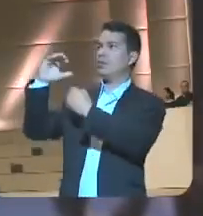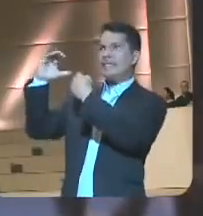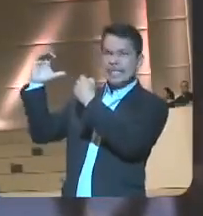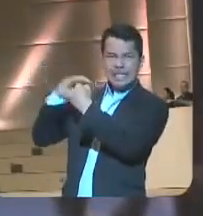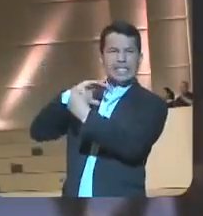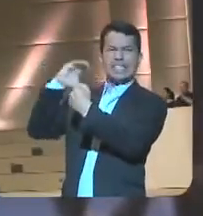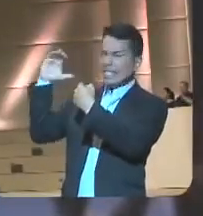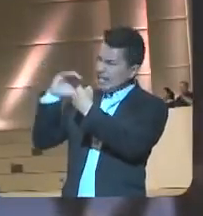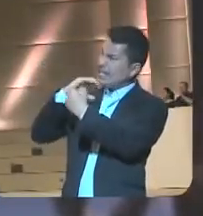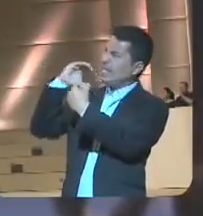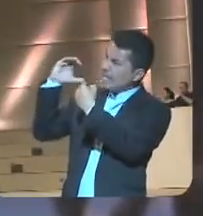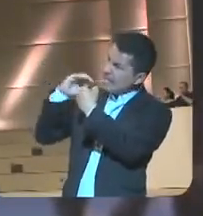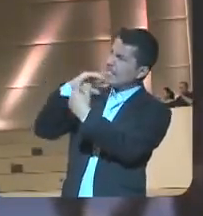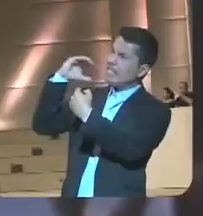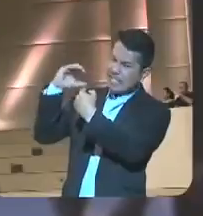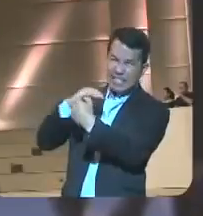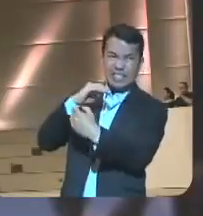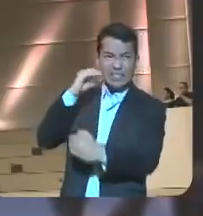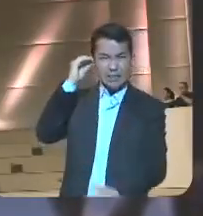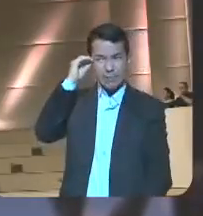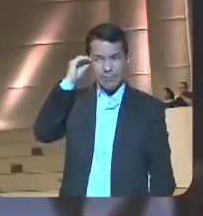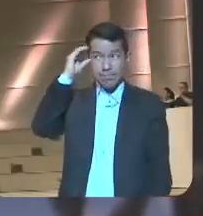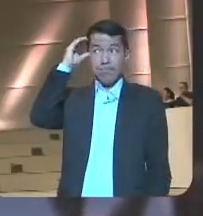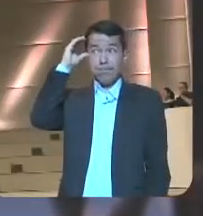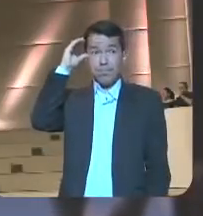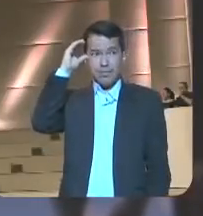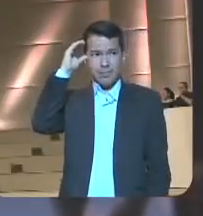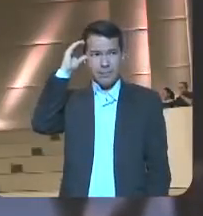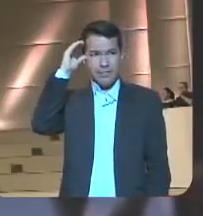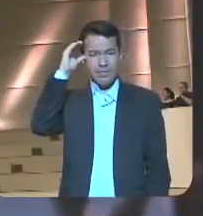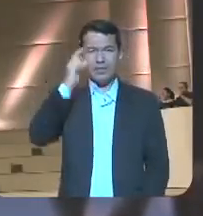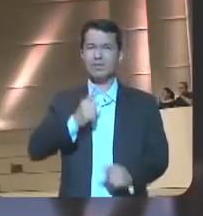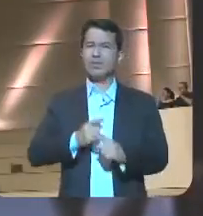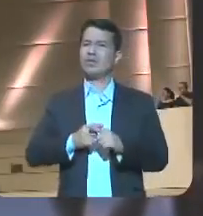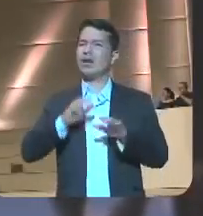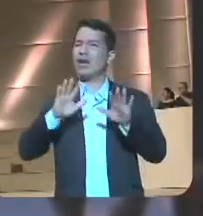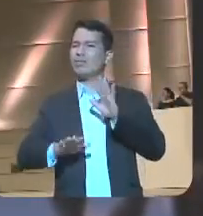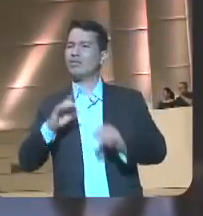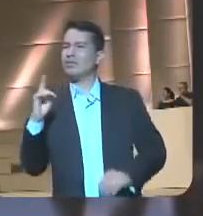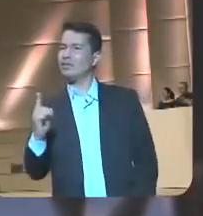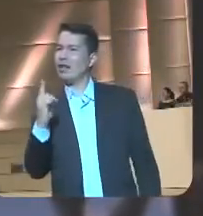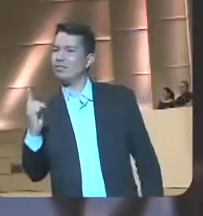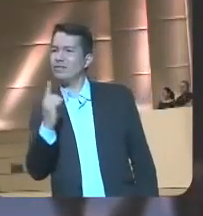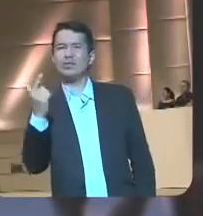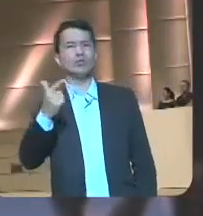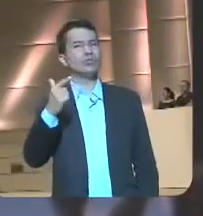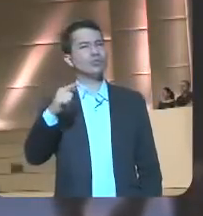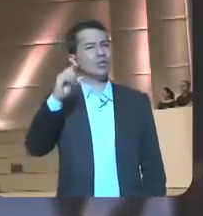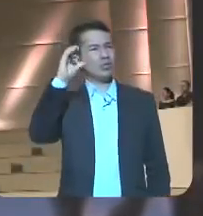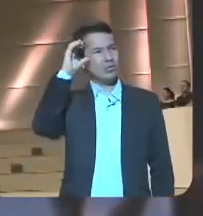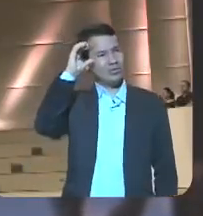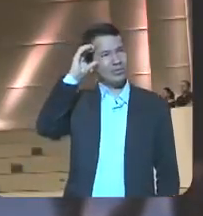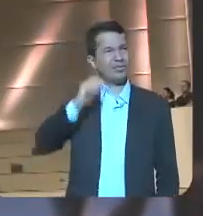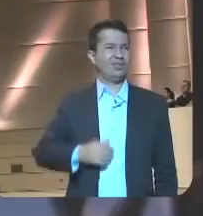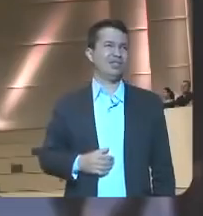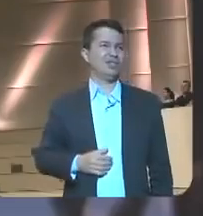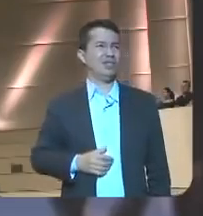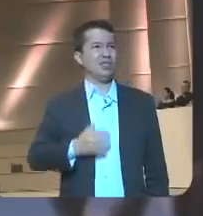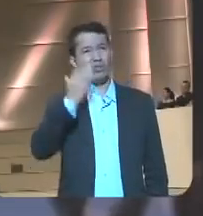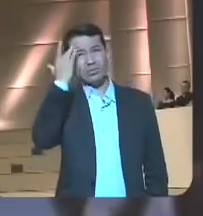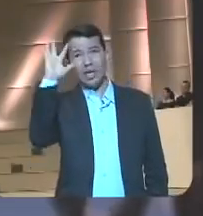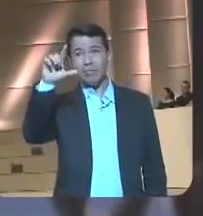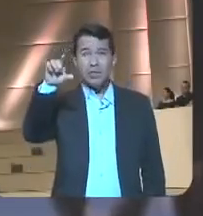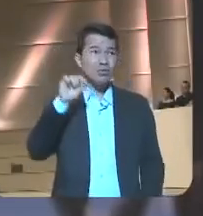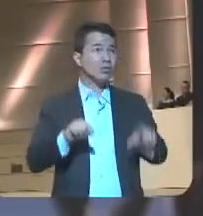aconselhava ensinava a própria consciência de da via discernir como é difícil a gente